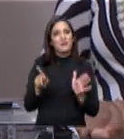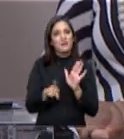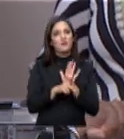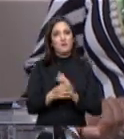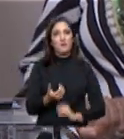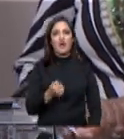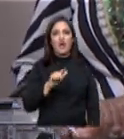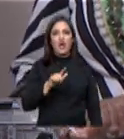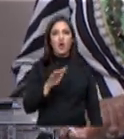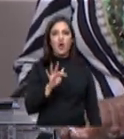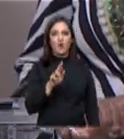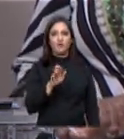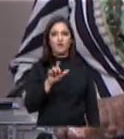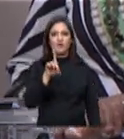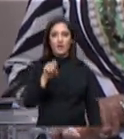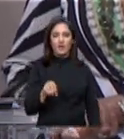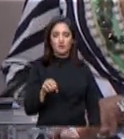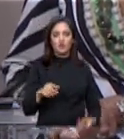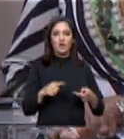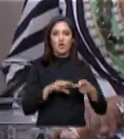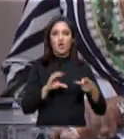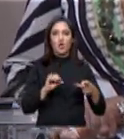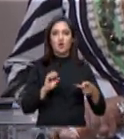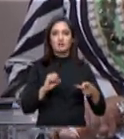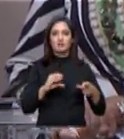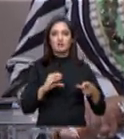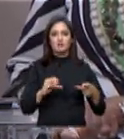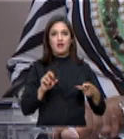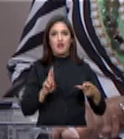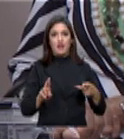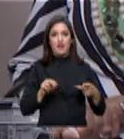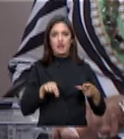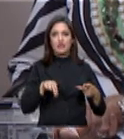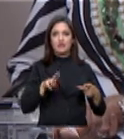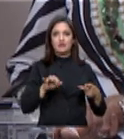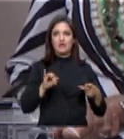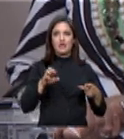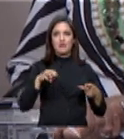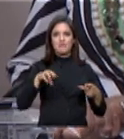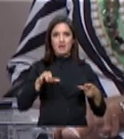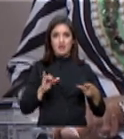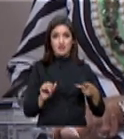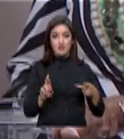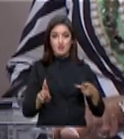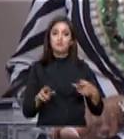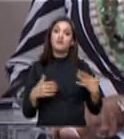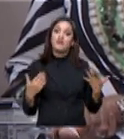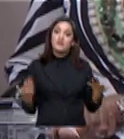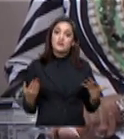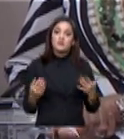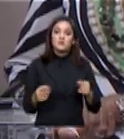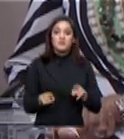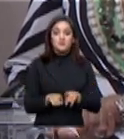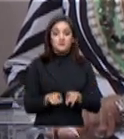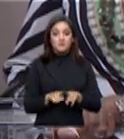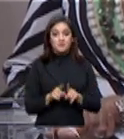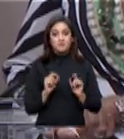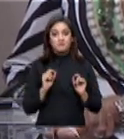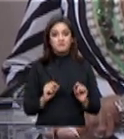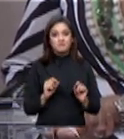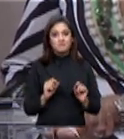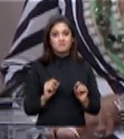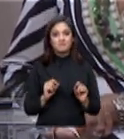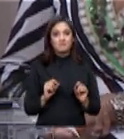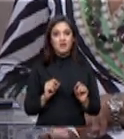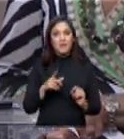Alfredo Sesquiati e de Oscar Niemeyer. Não obstante seu ímpeto consistisse em